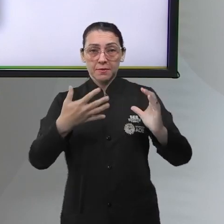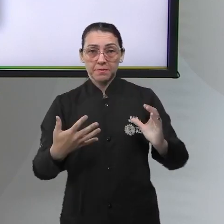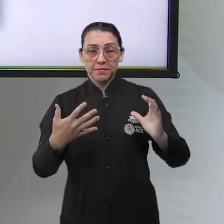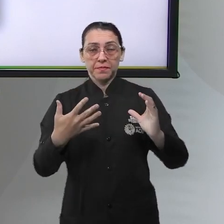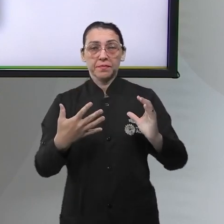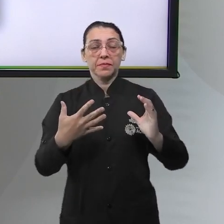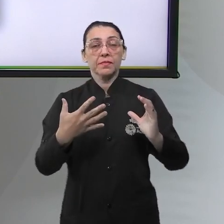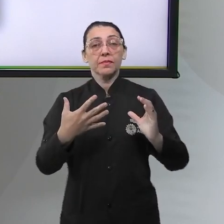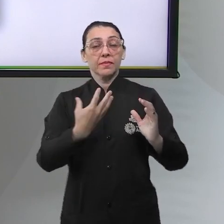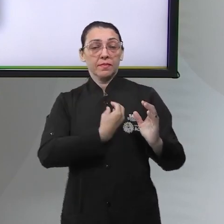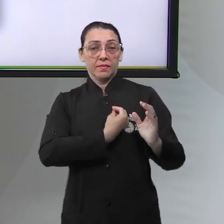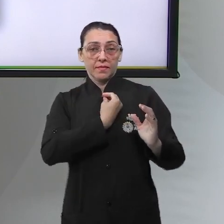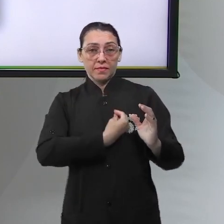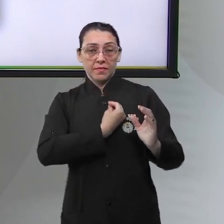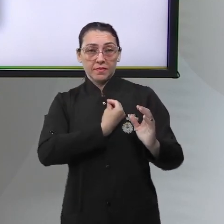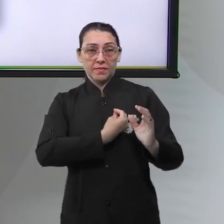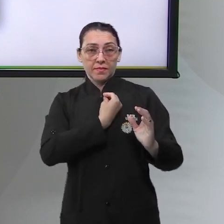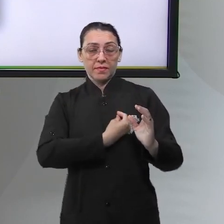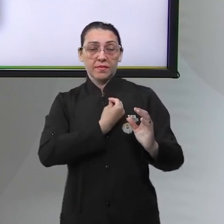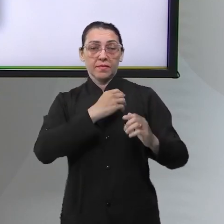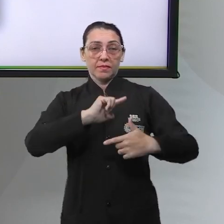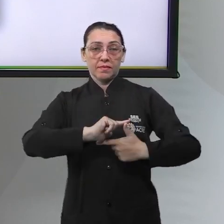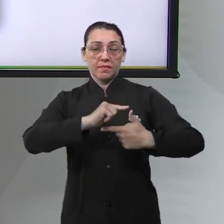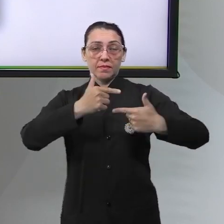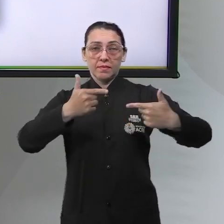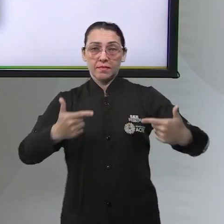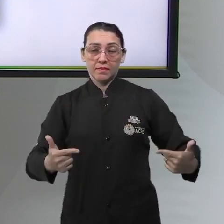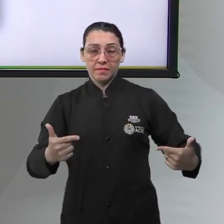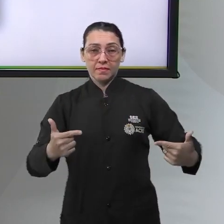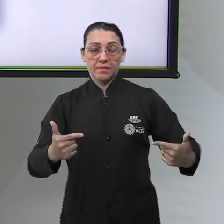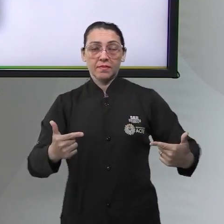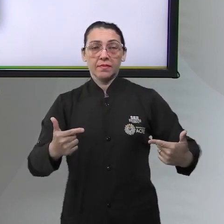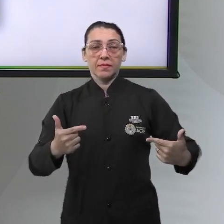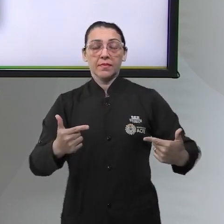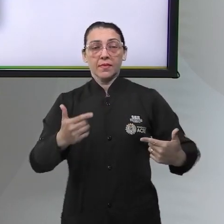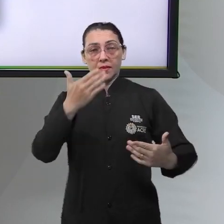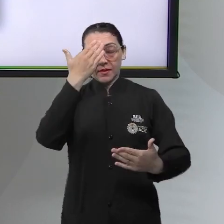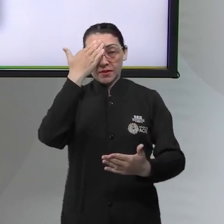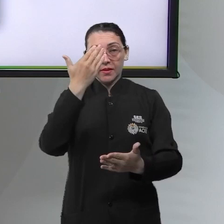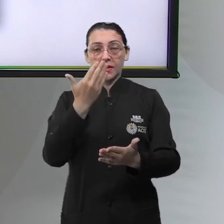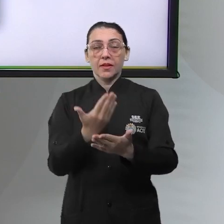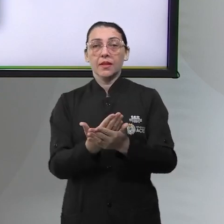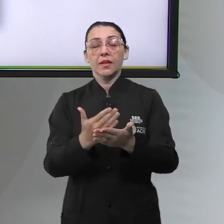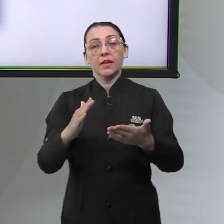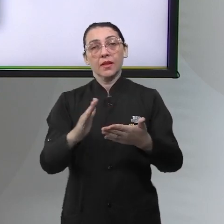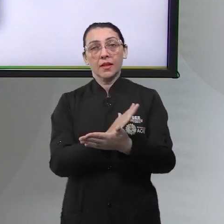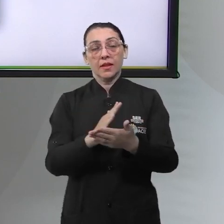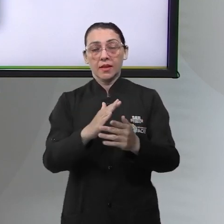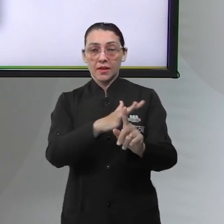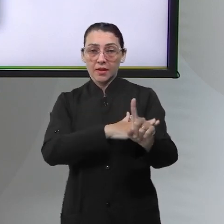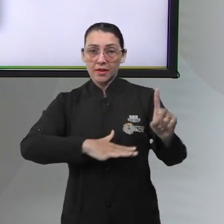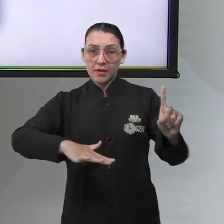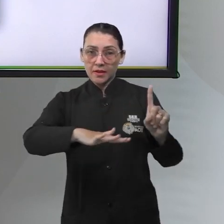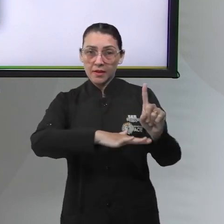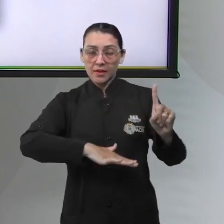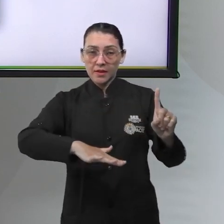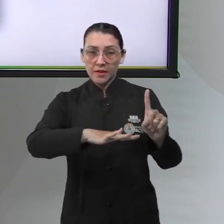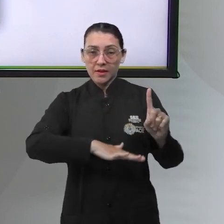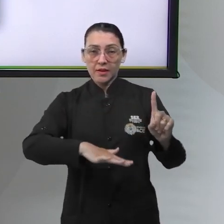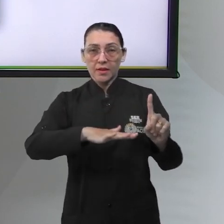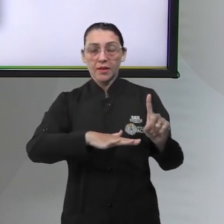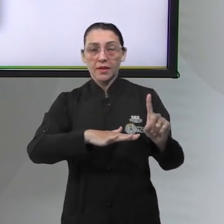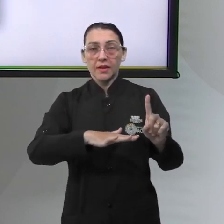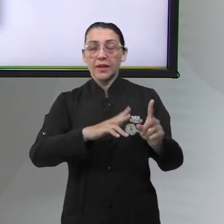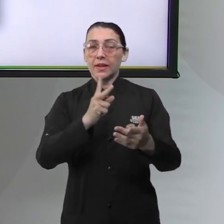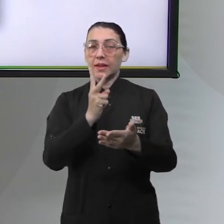o modo de vida, as tradições, as crenças de uma determinada sociedade. Como